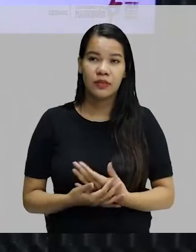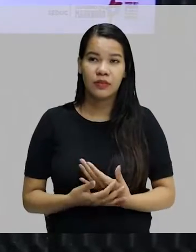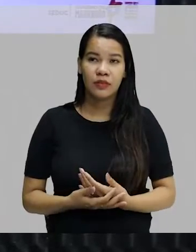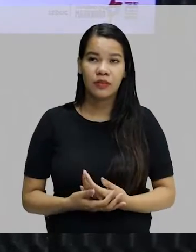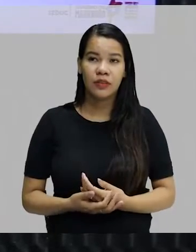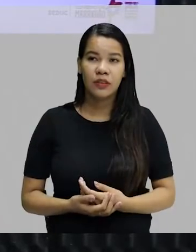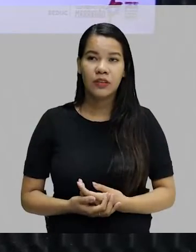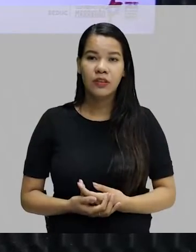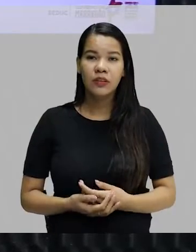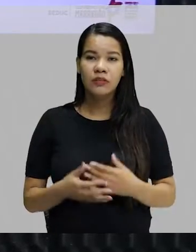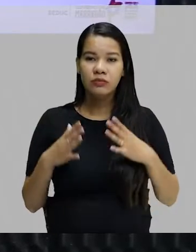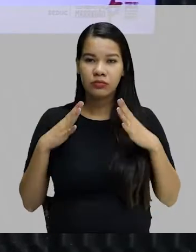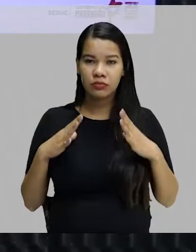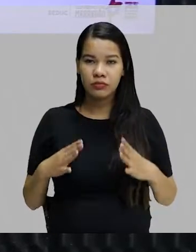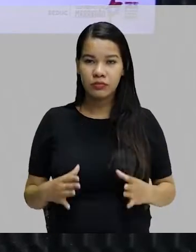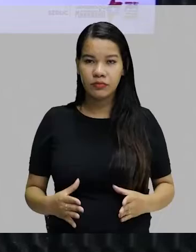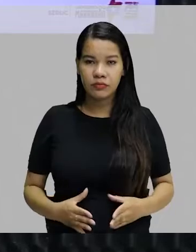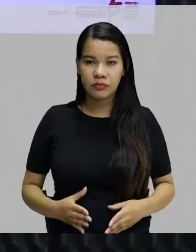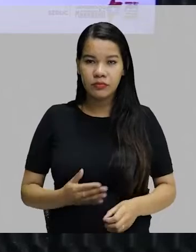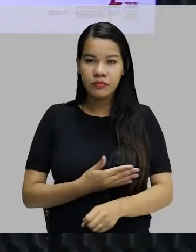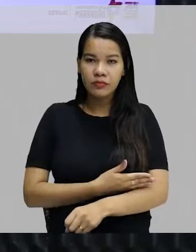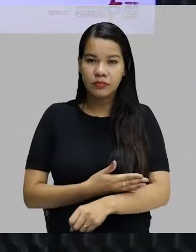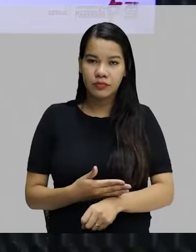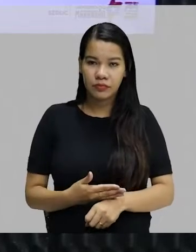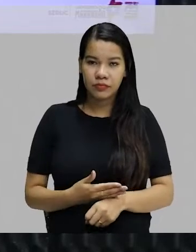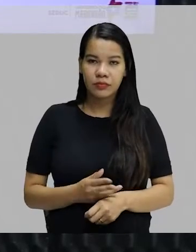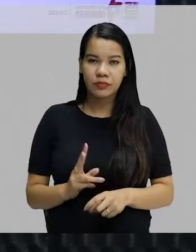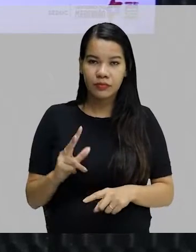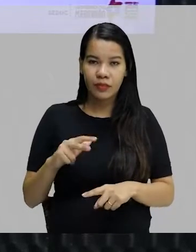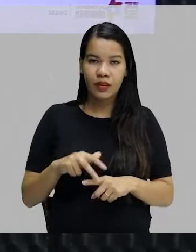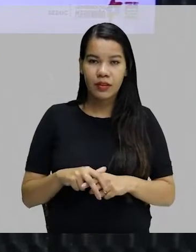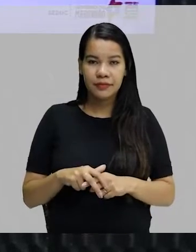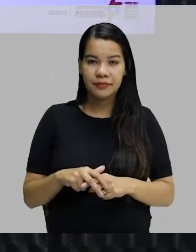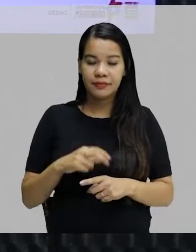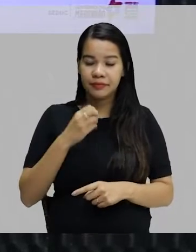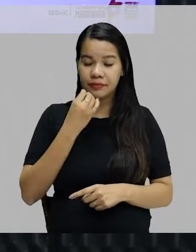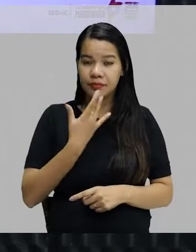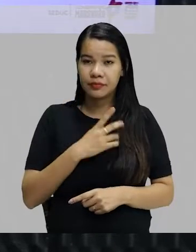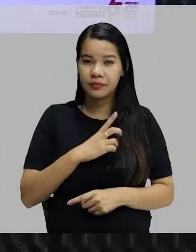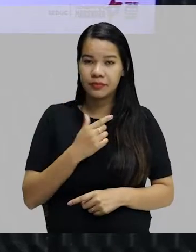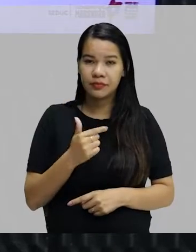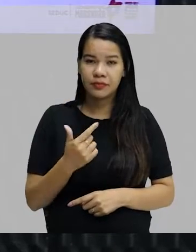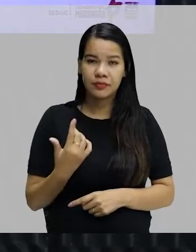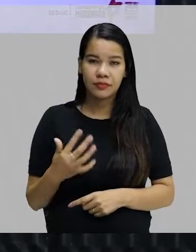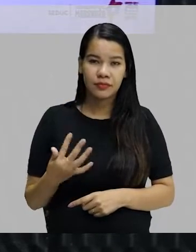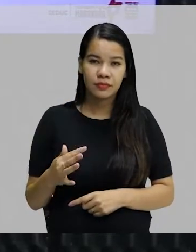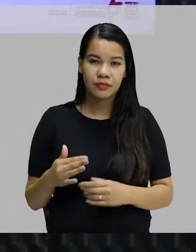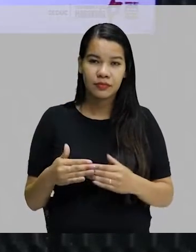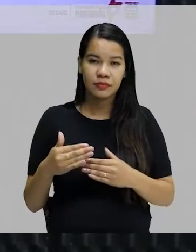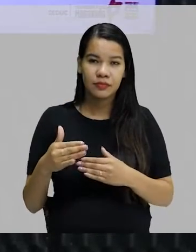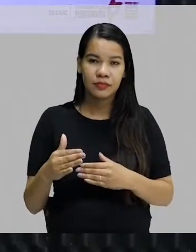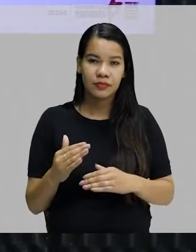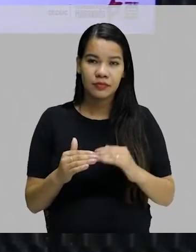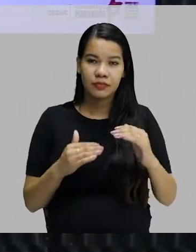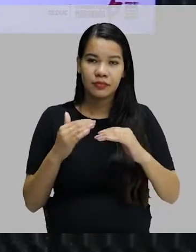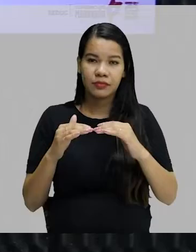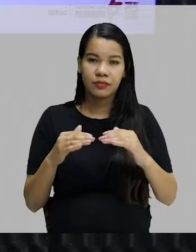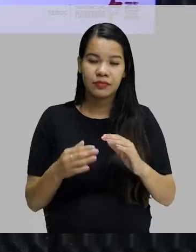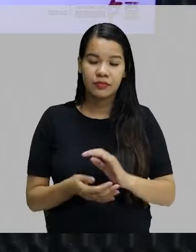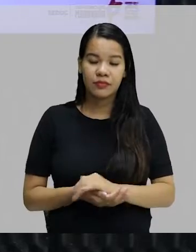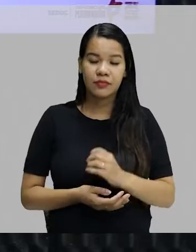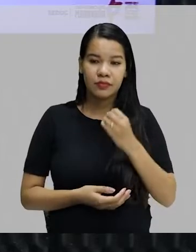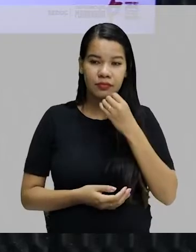Alinha muito bem a coluna aí também, certo? Na cadeira, para que não tenha dores, e aí no meio do processo você não fique